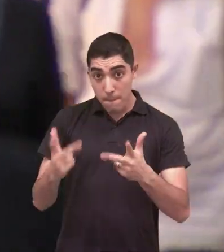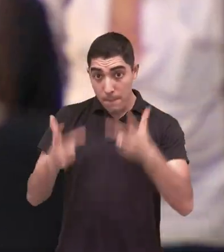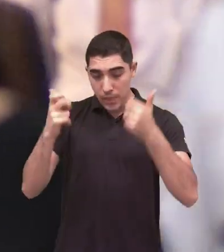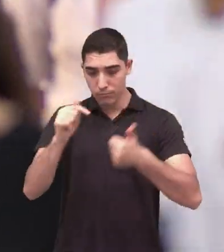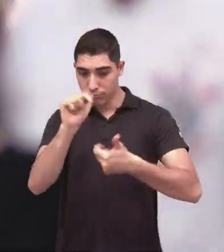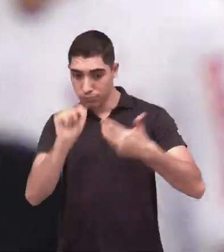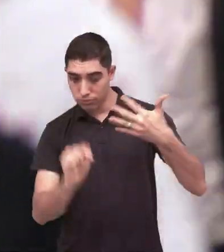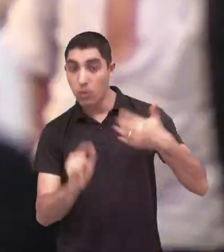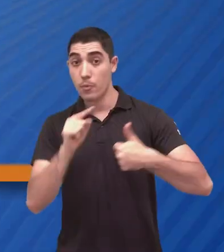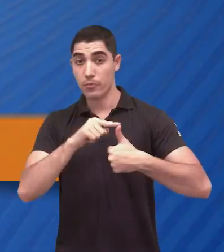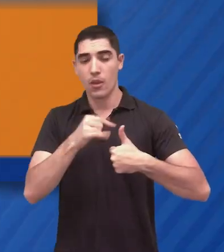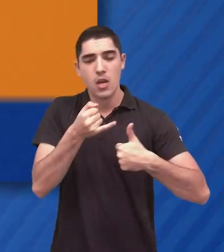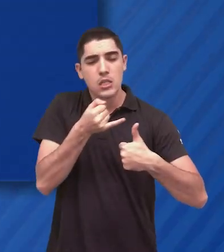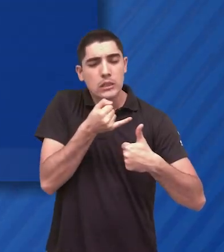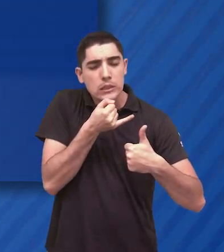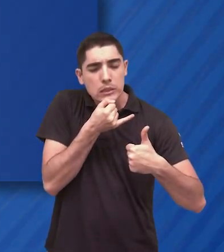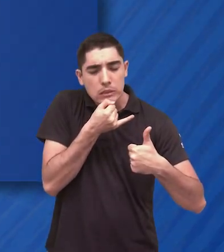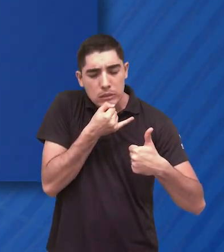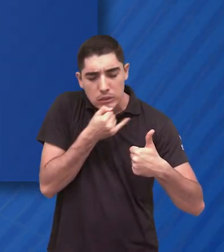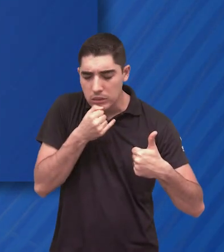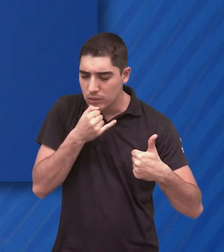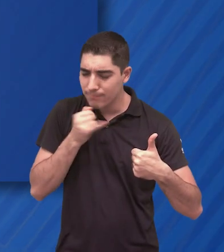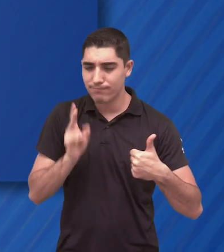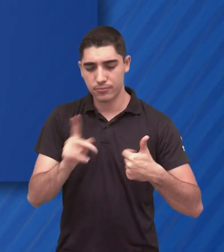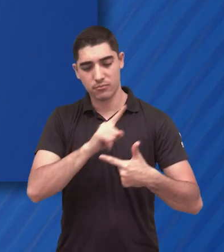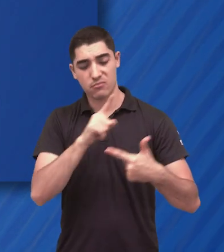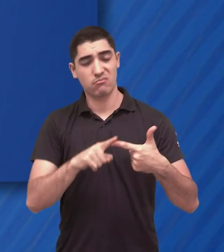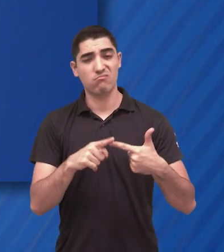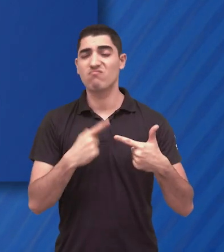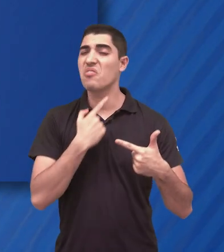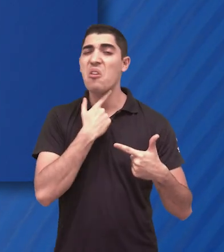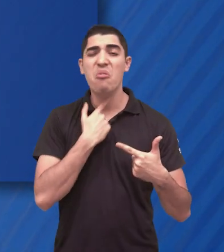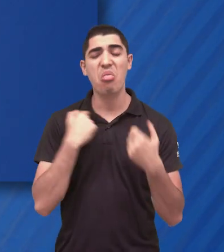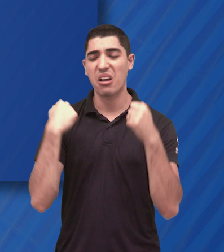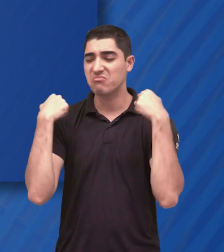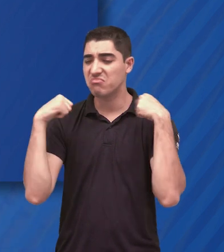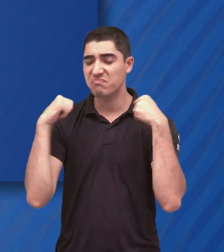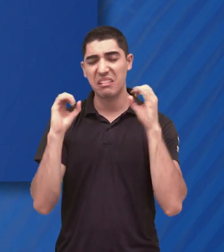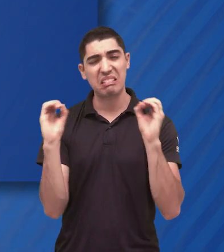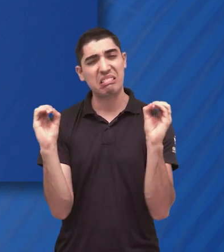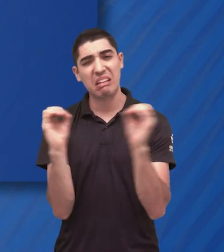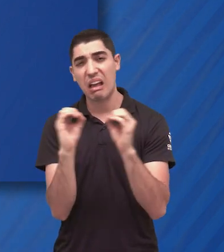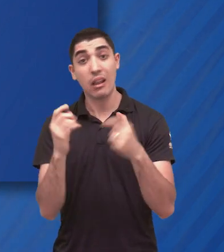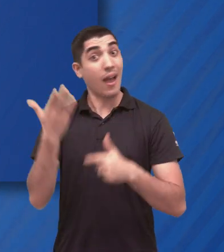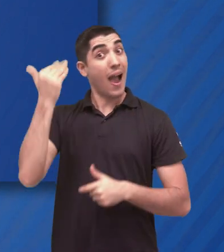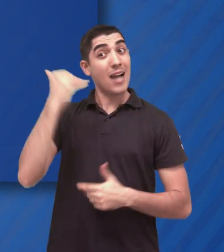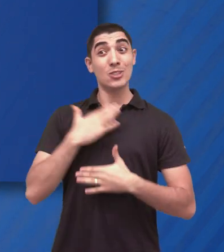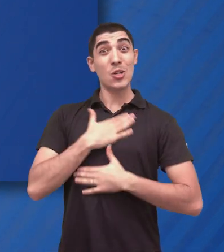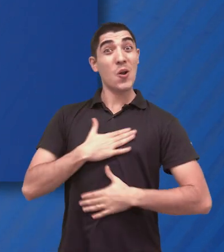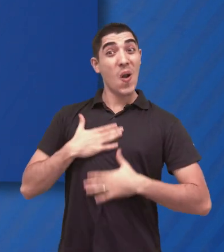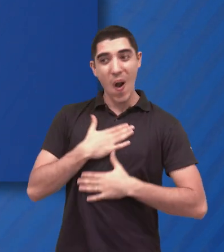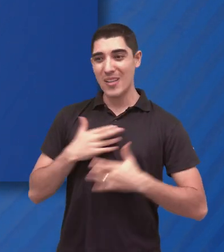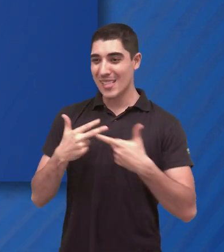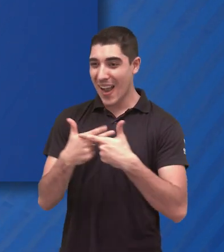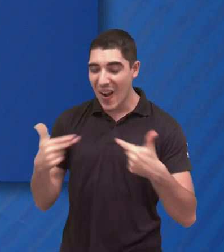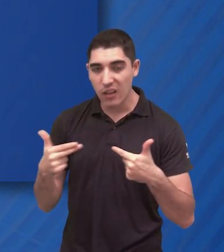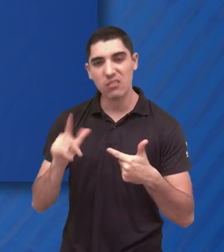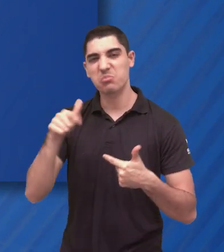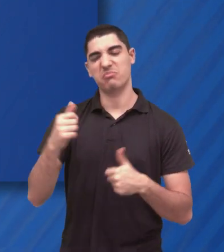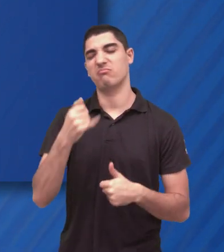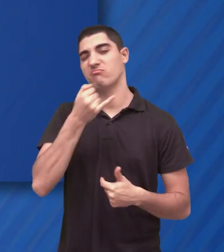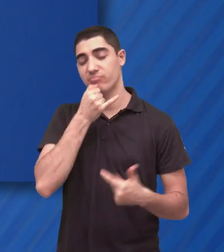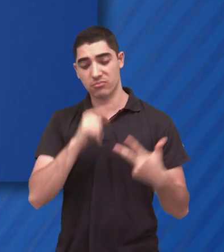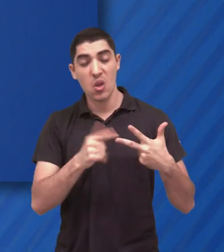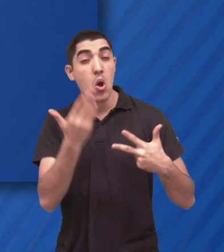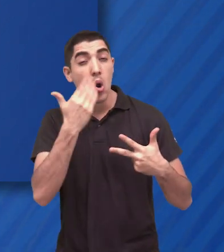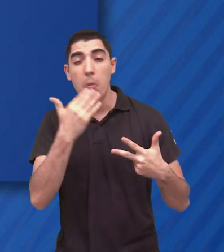que merecem atenção são tristeza profunda, desânimo de praticar atividades que antes eram